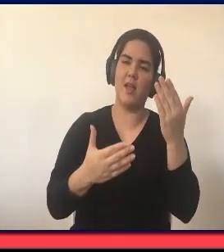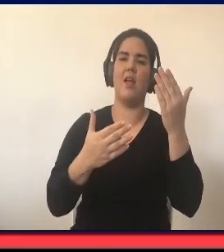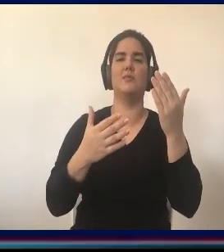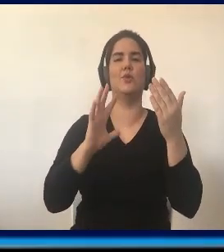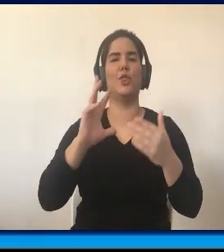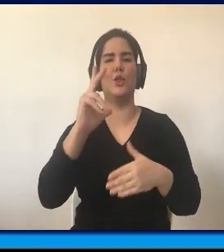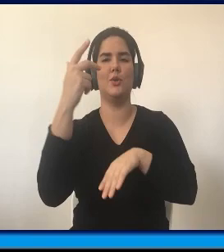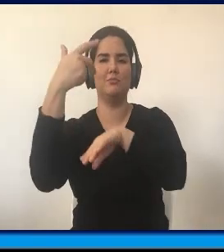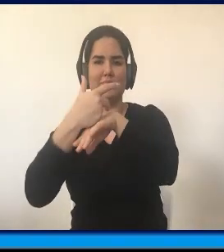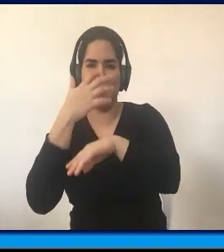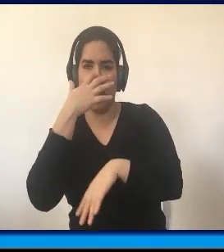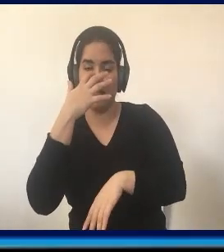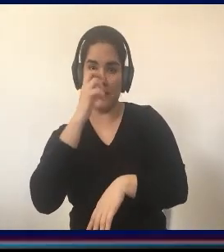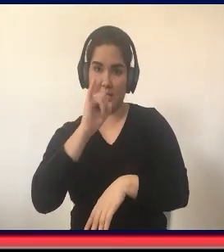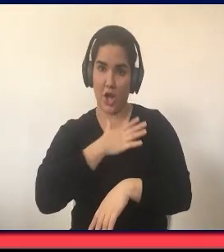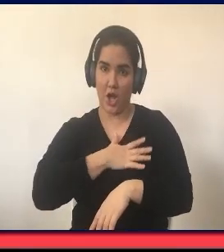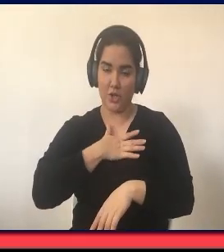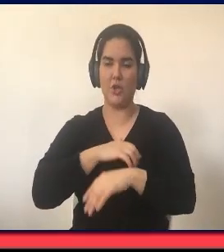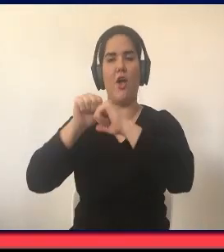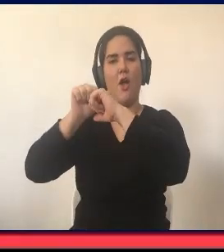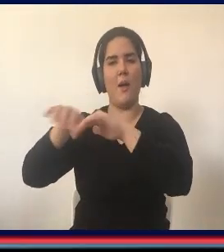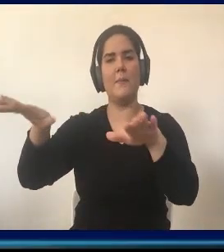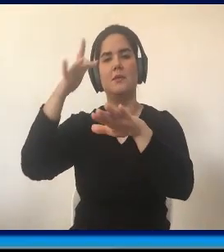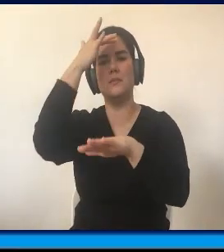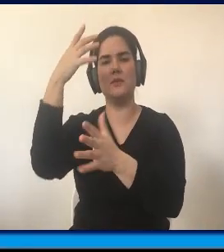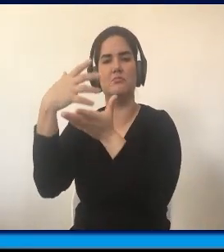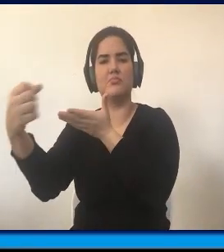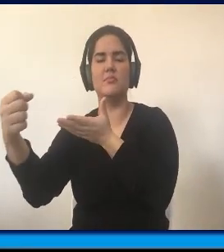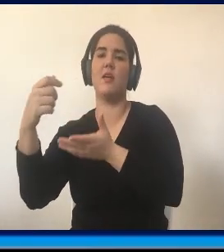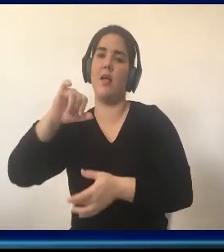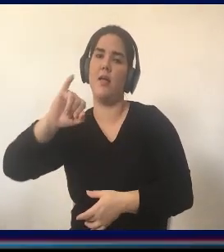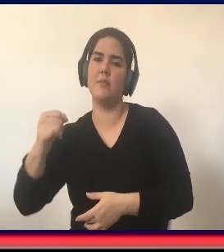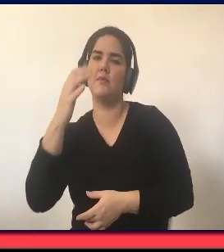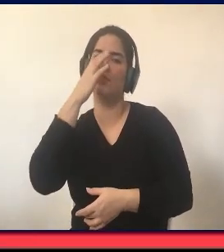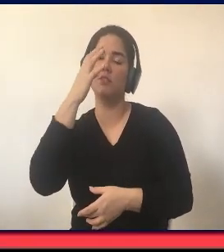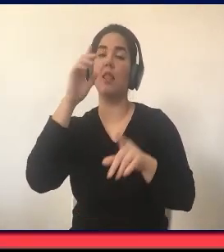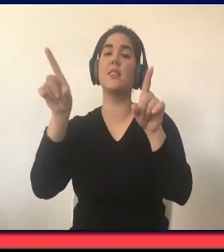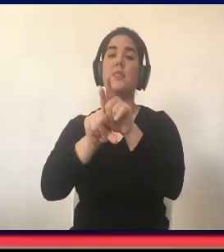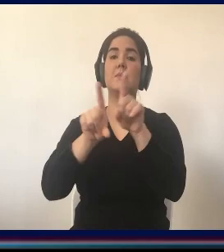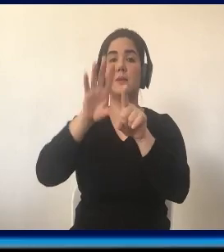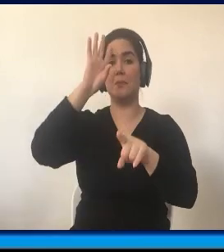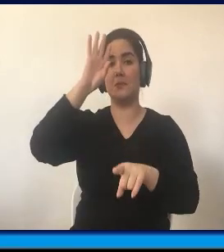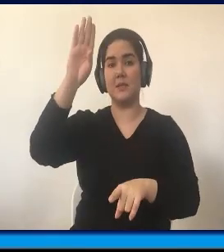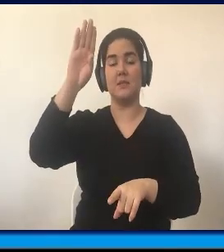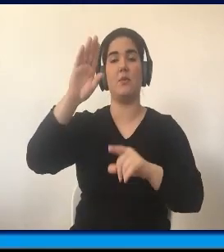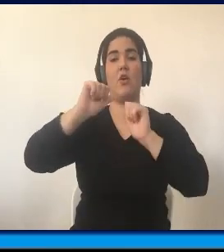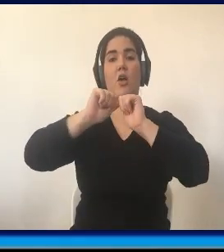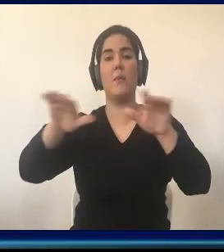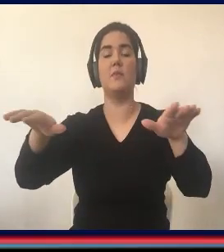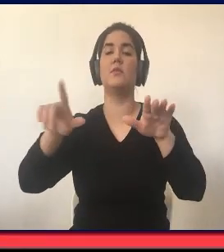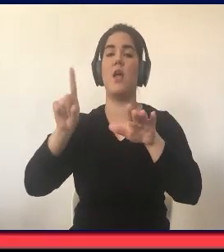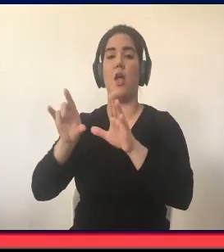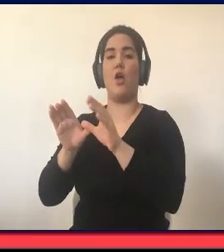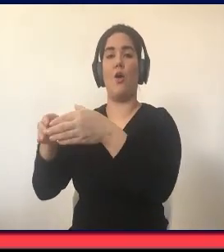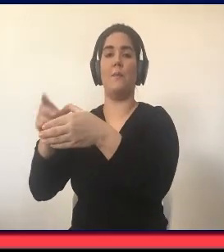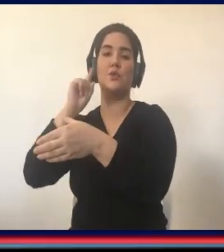compartilhe esse episódio com alguém que possa se beneficiar e principalmente compartilhe com alguém da comunidade surda que pode ter acesso agora